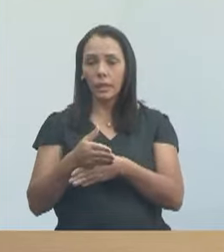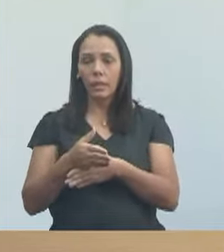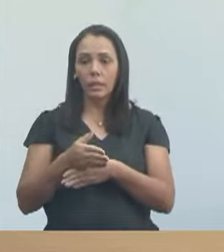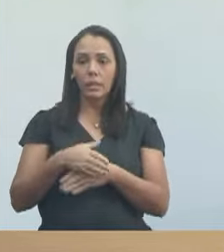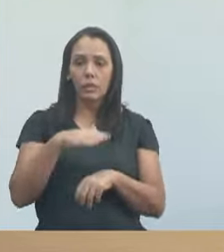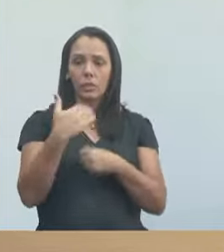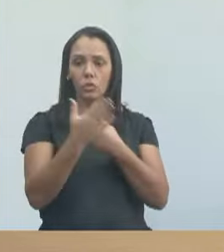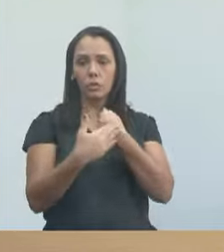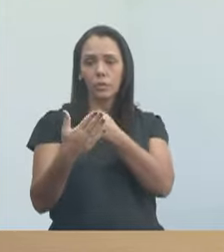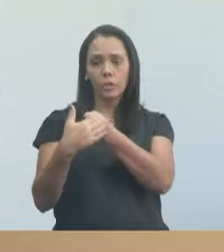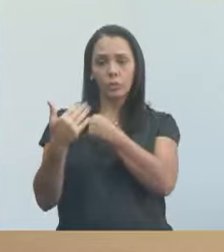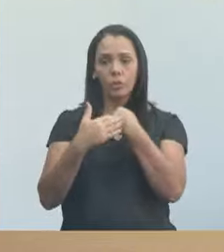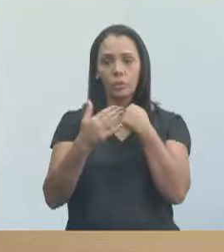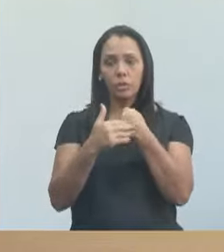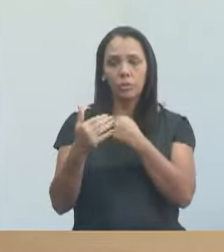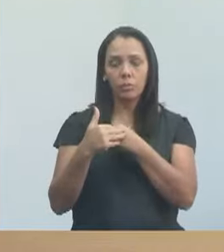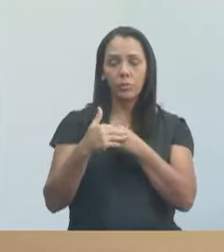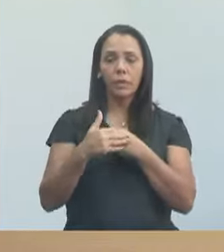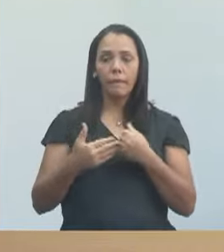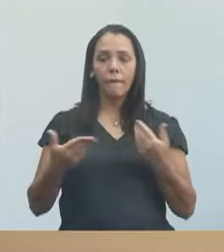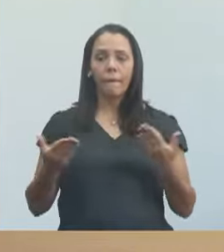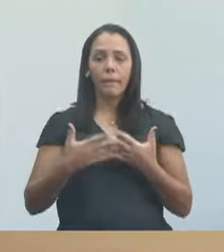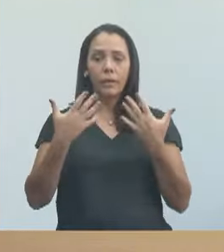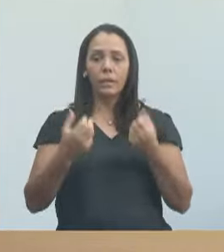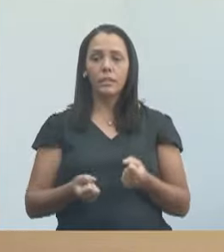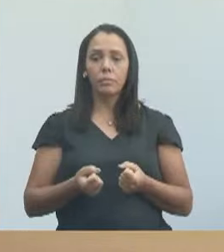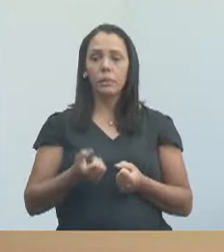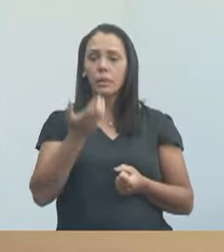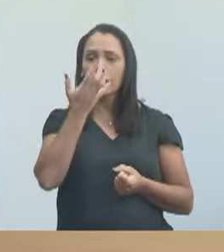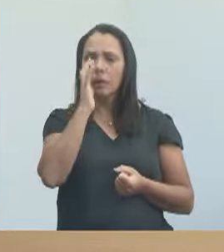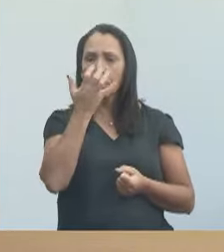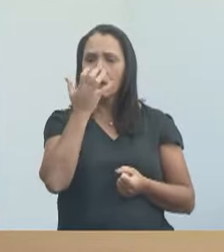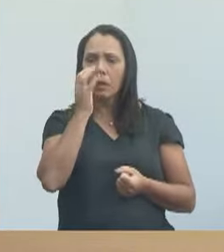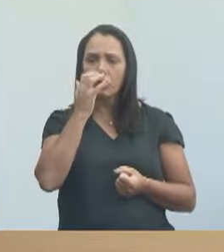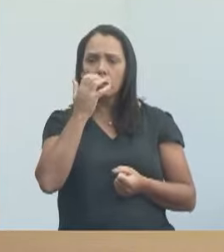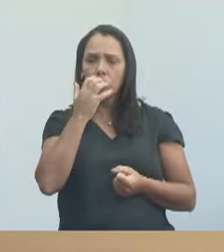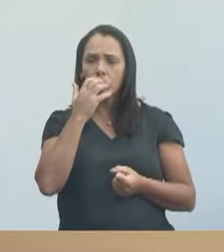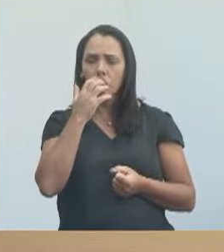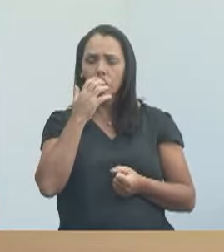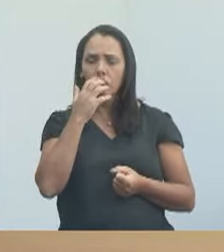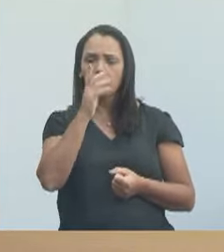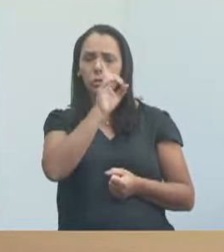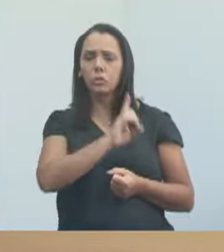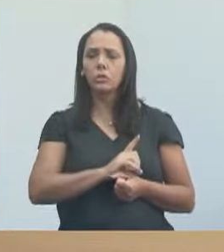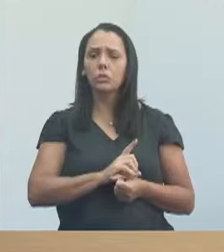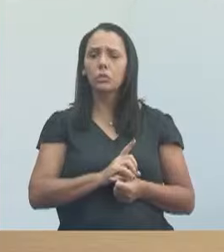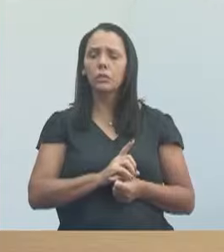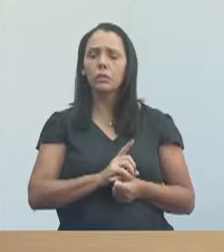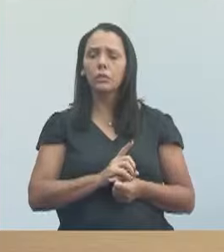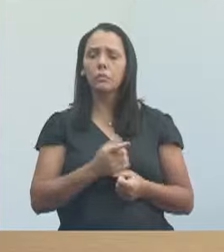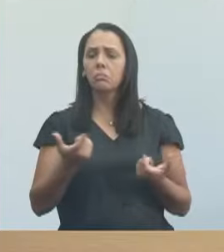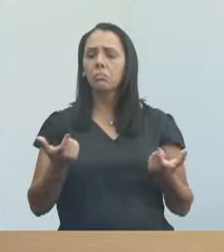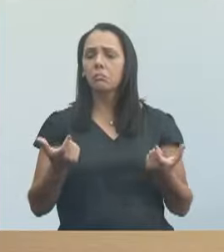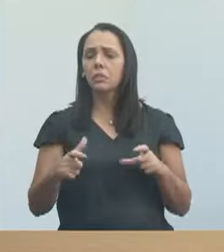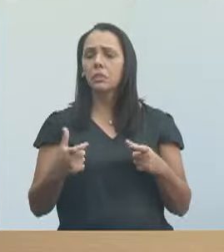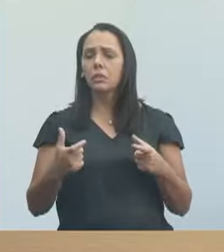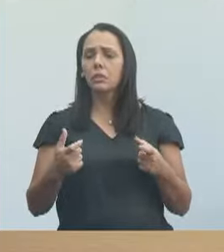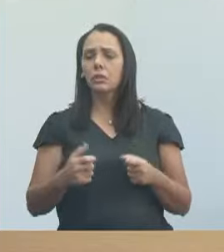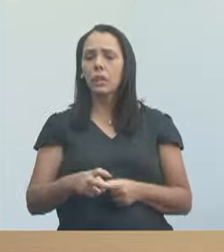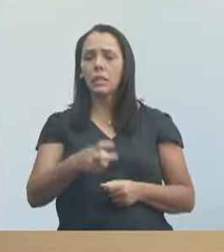para o cachorro. Agora, recebi ali, tá, gente? É pitbull, cadê? Cadê a diretoria? Vão trabalhar? E as 5